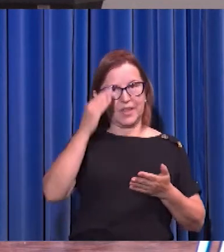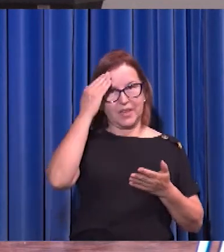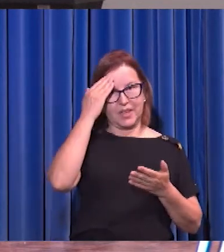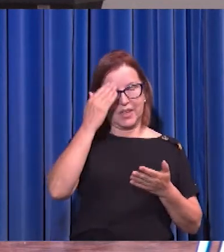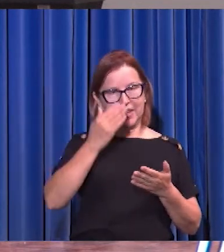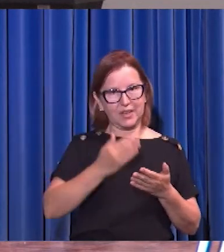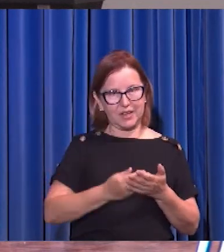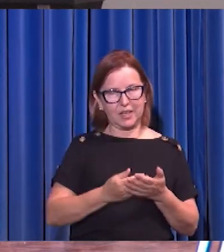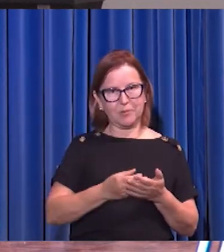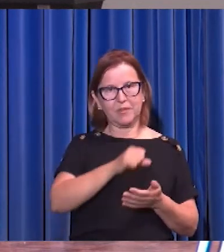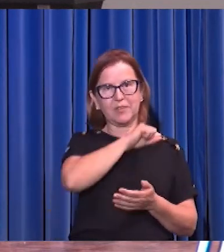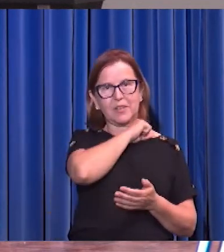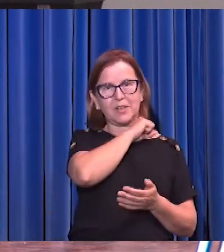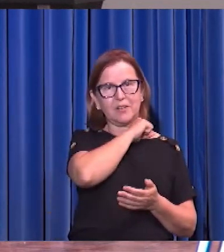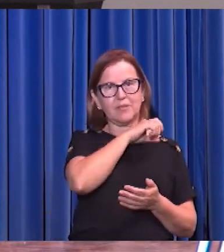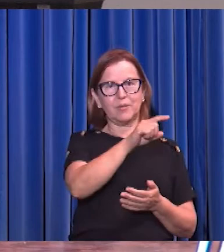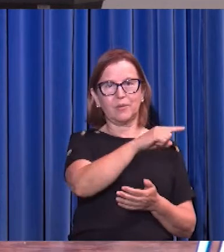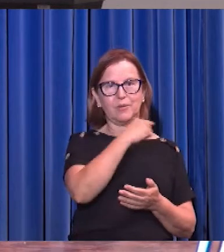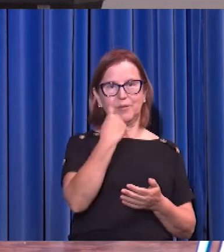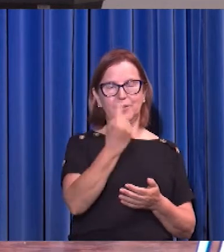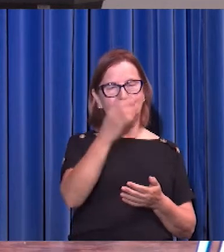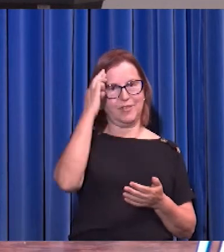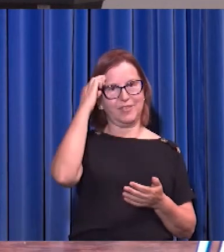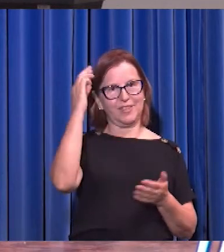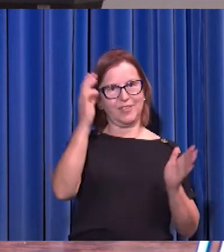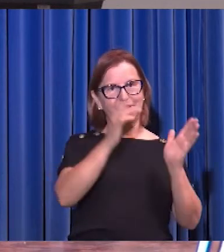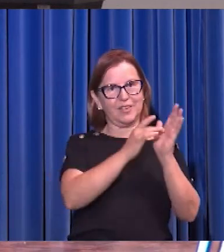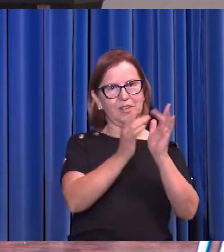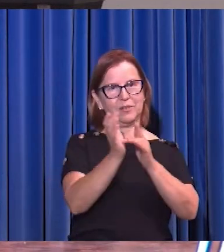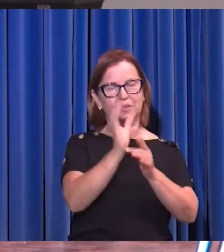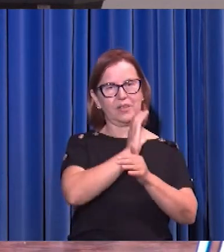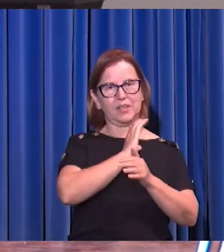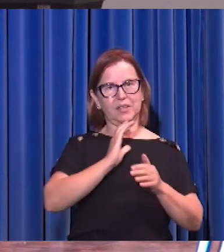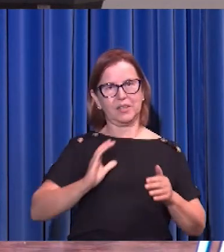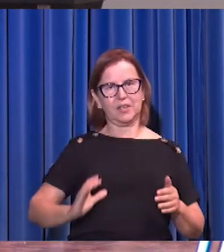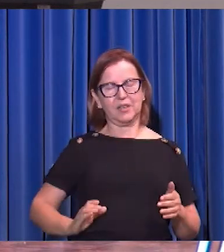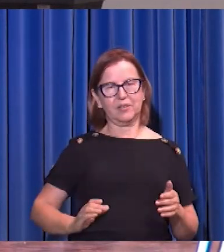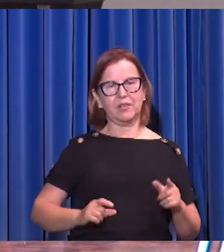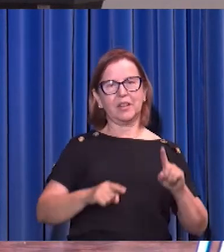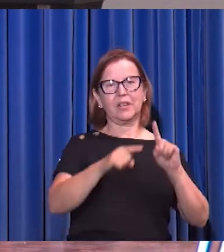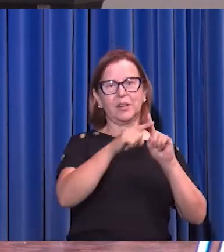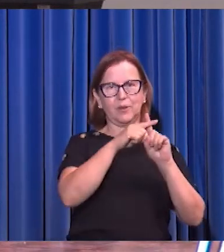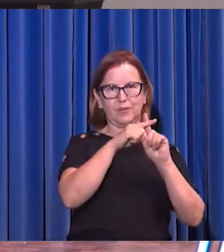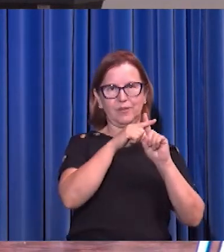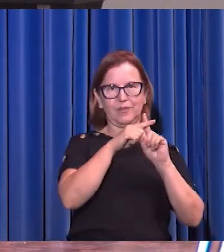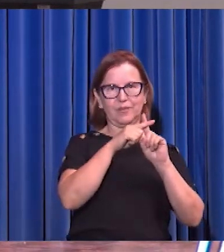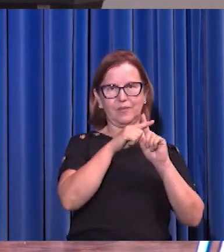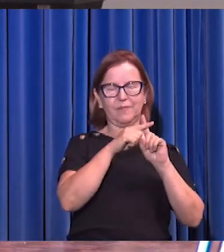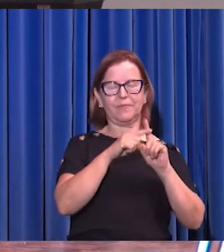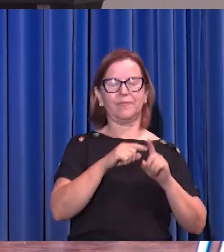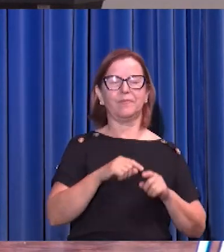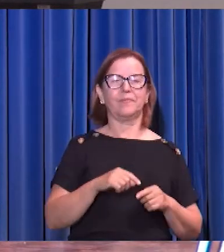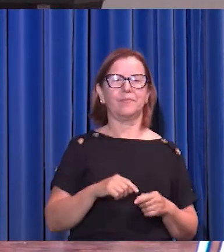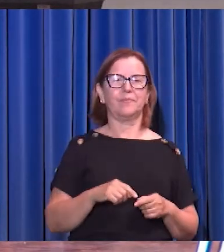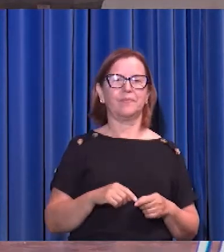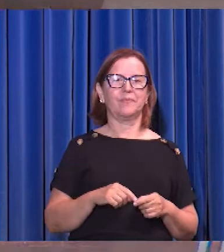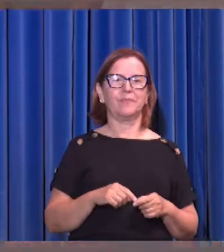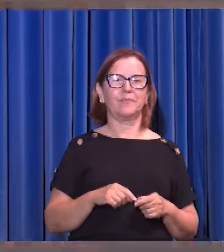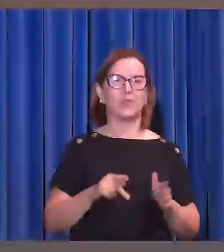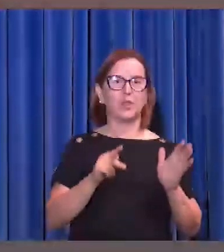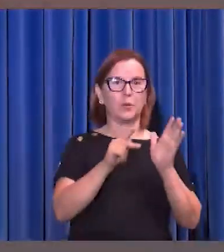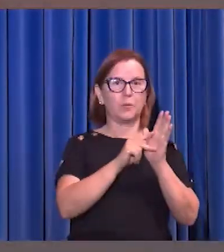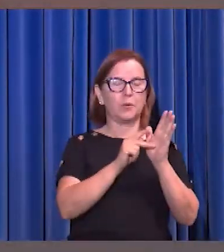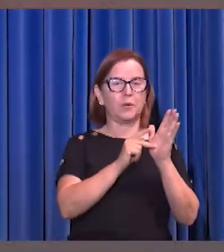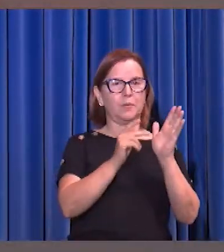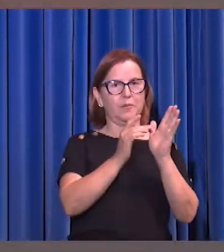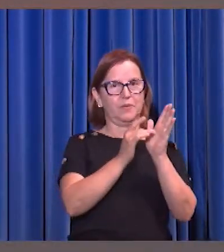cruz. Tanto que o próprio Jesus faz menção a essa passagem para Nicodemos. Então,